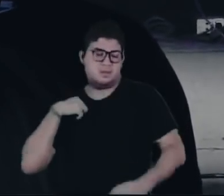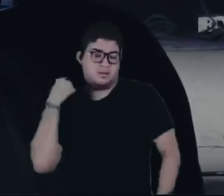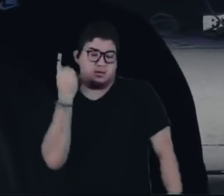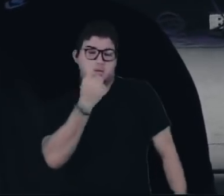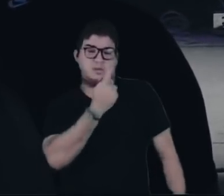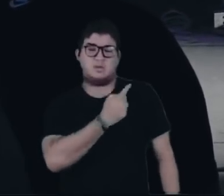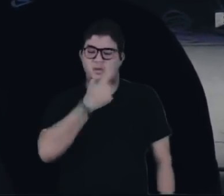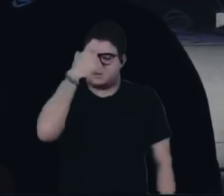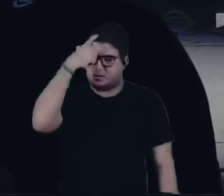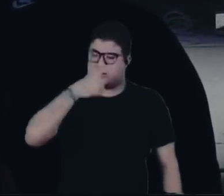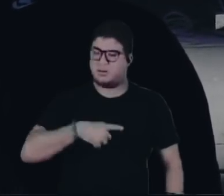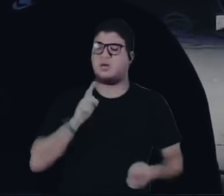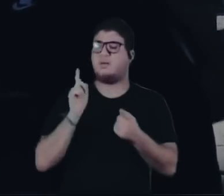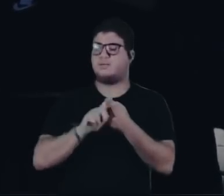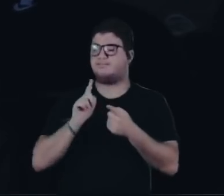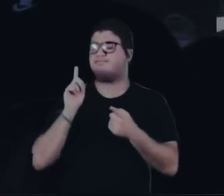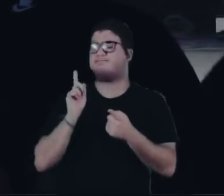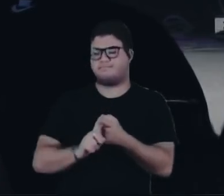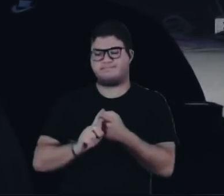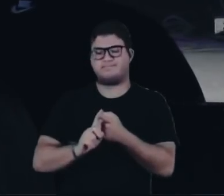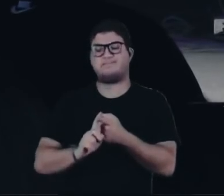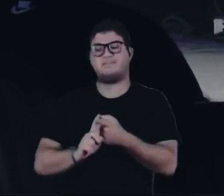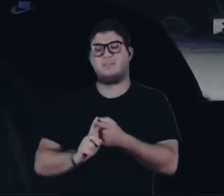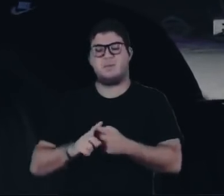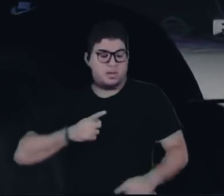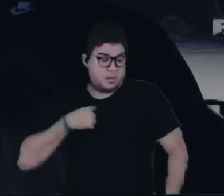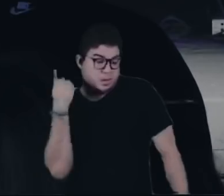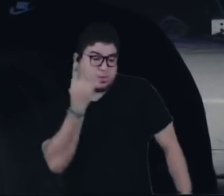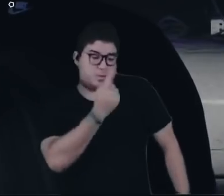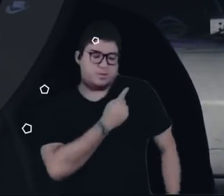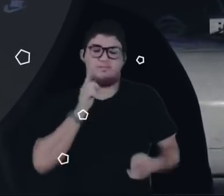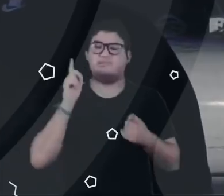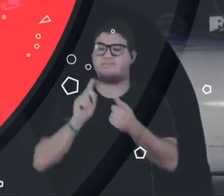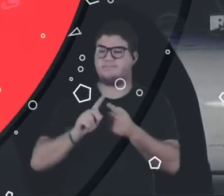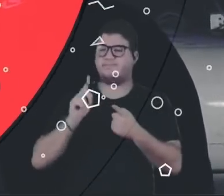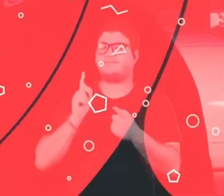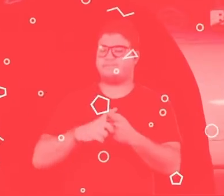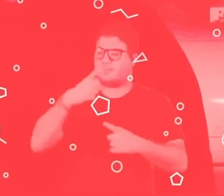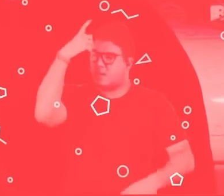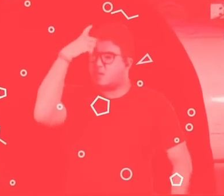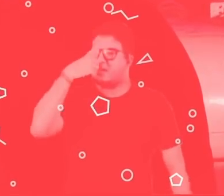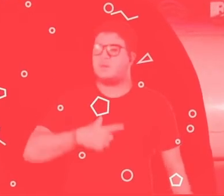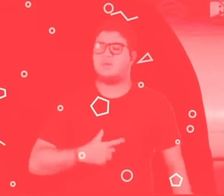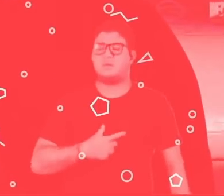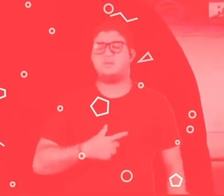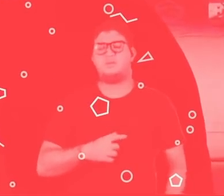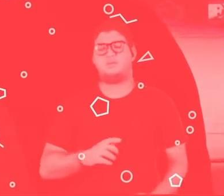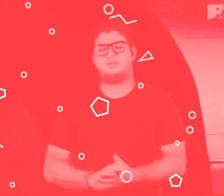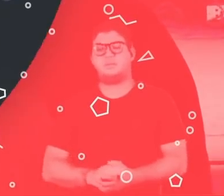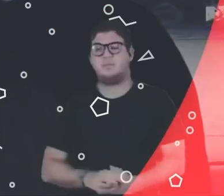nós também seremos. Nós também seremos.